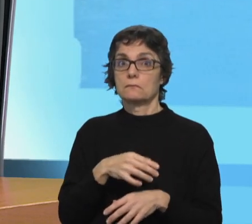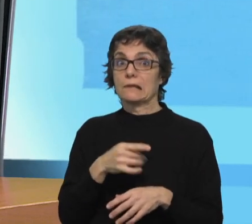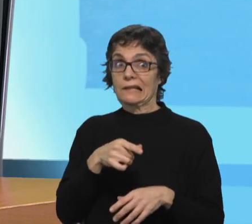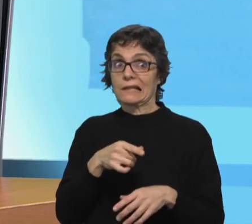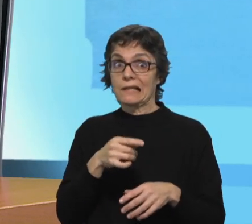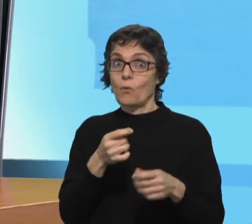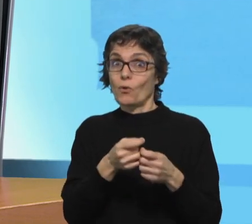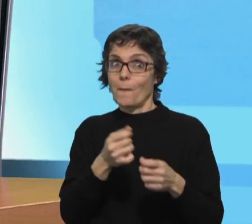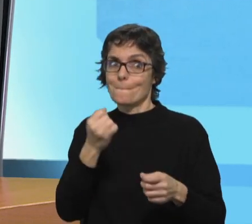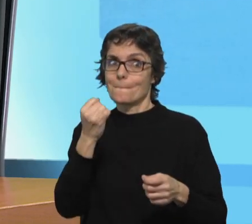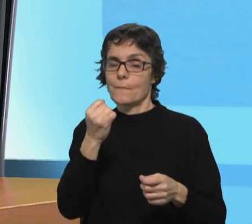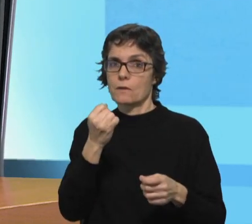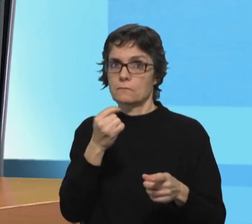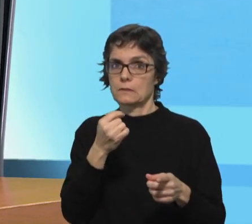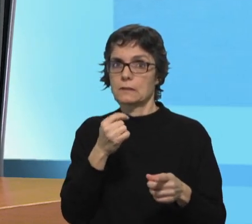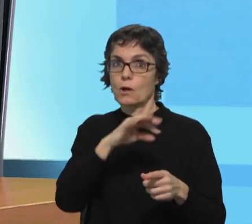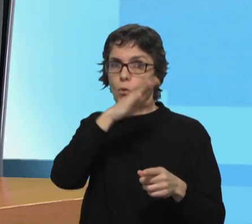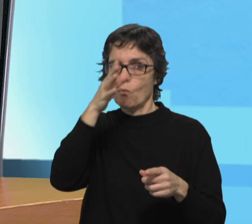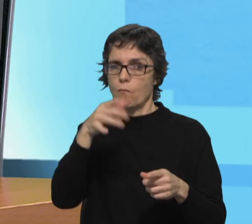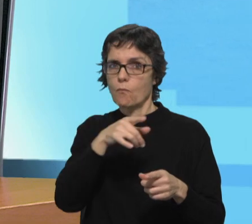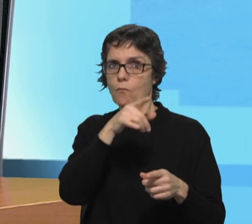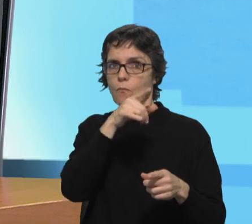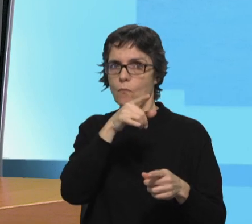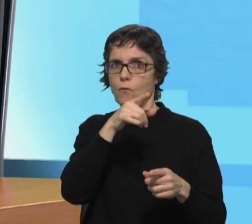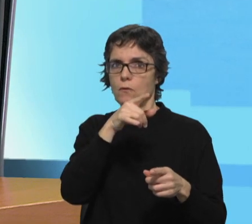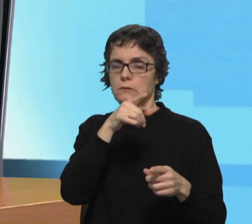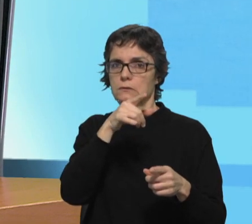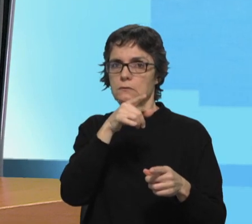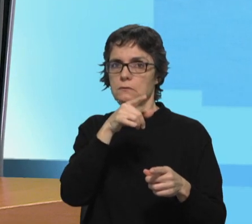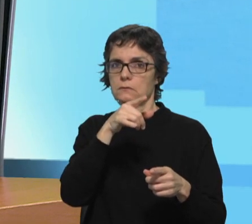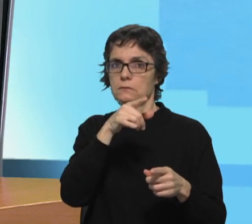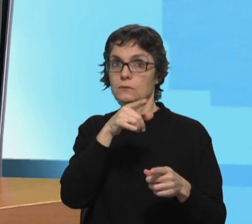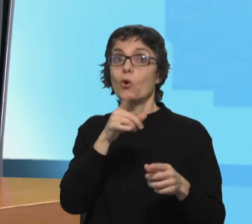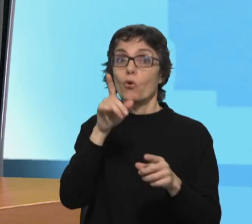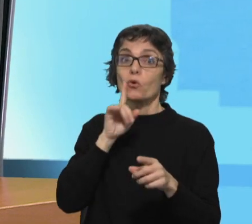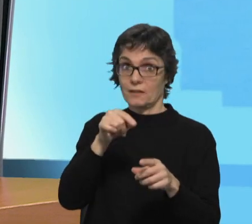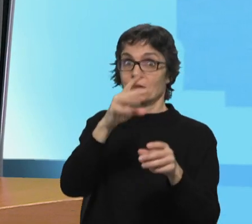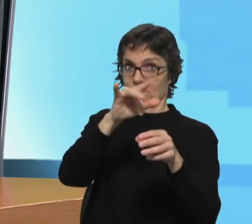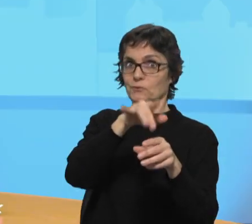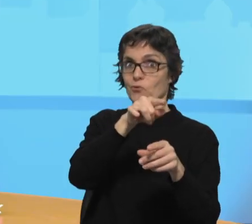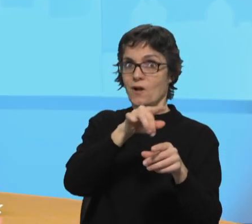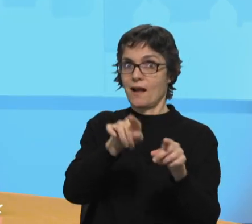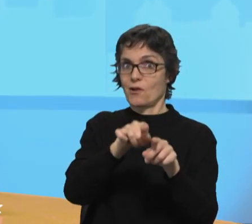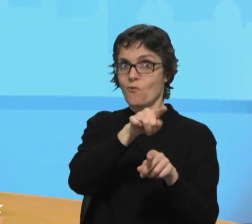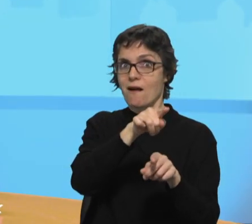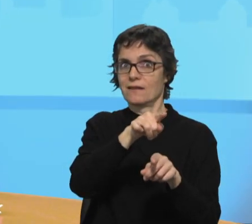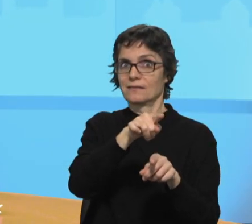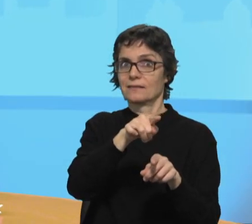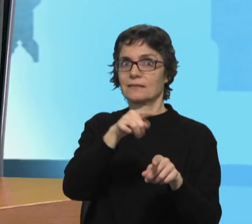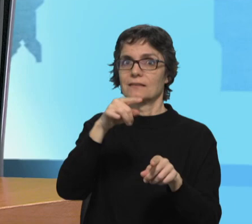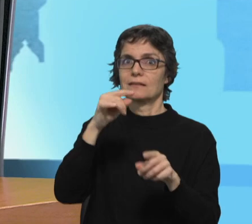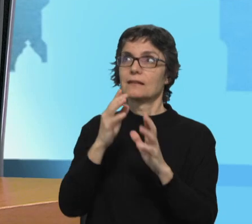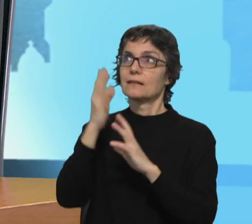de o matar, no cimo do monte... Novamente no cimo do monte. Aí se revela Deus e